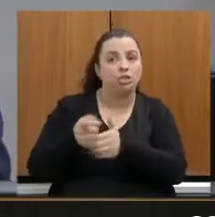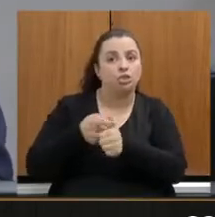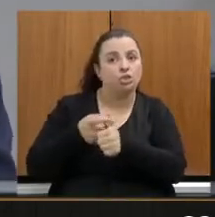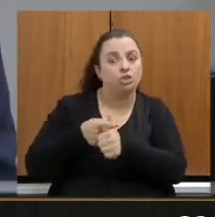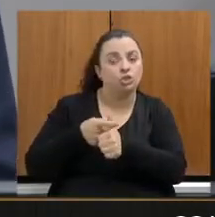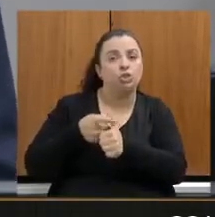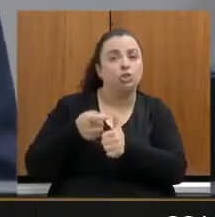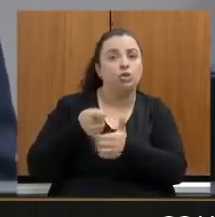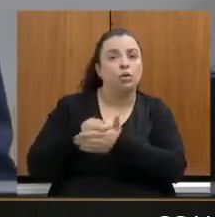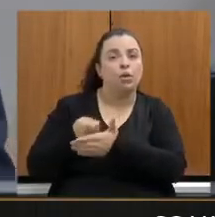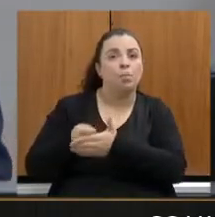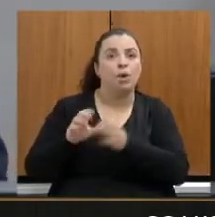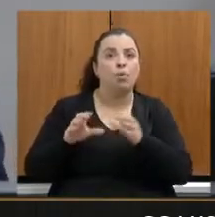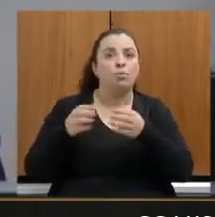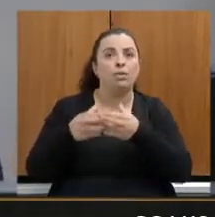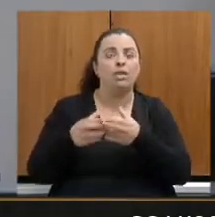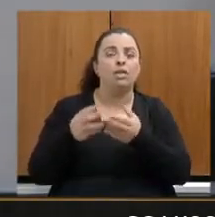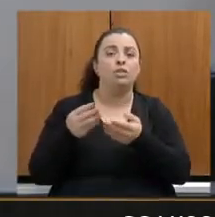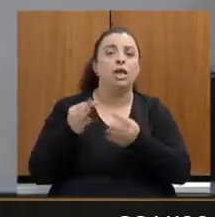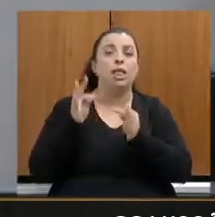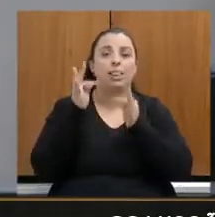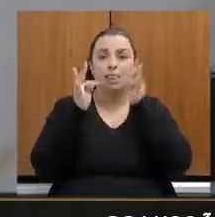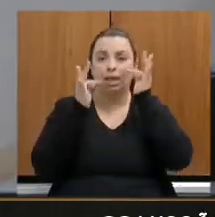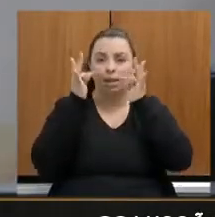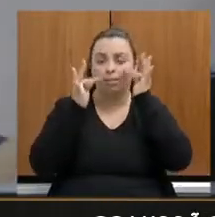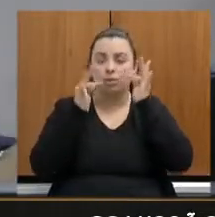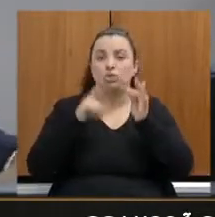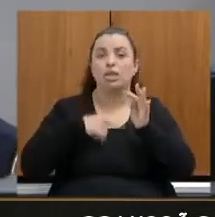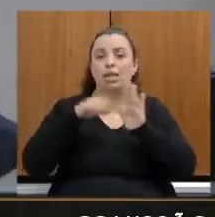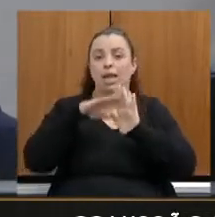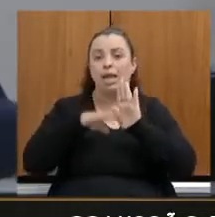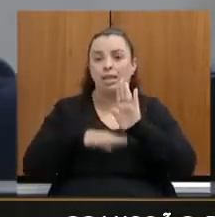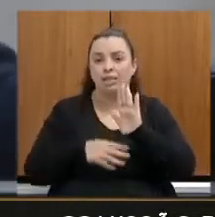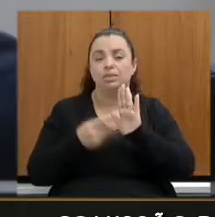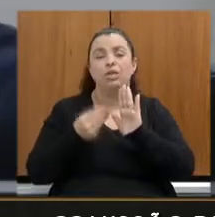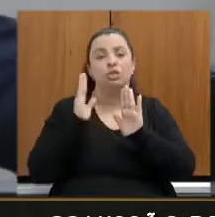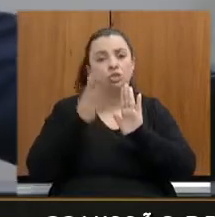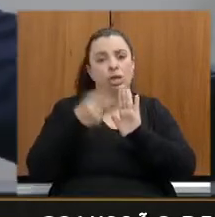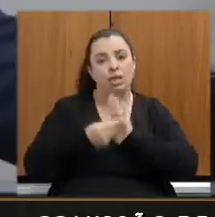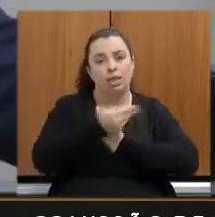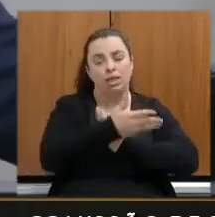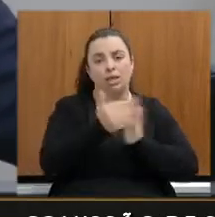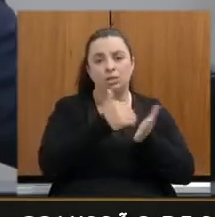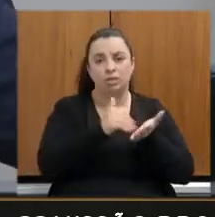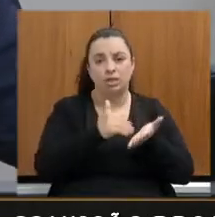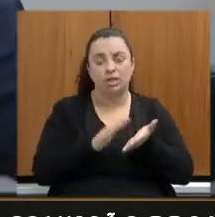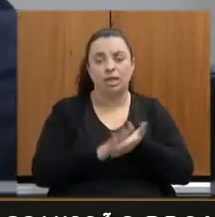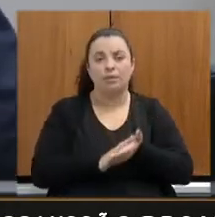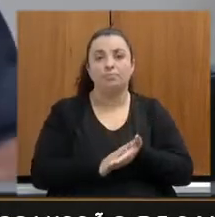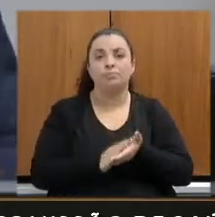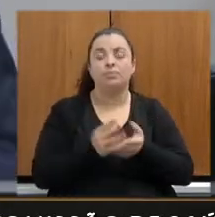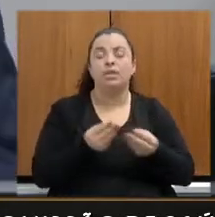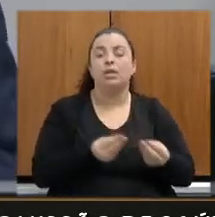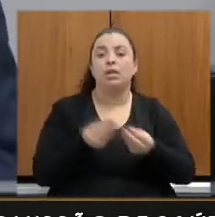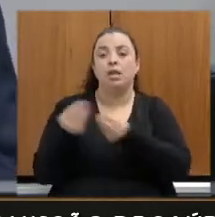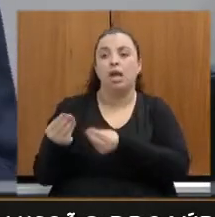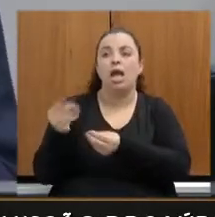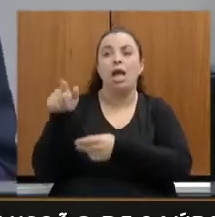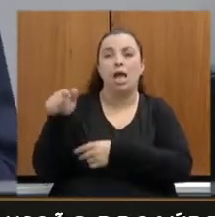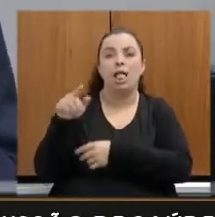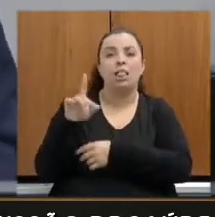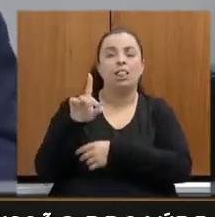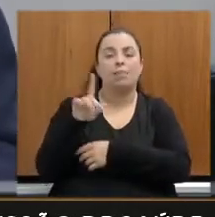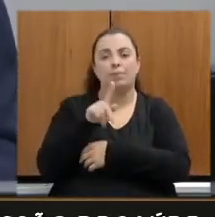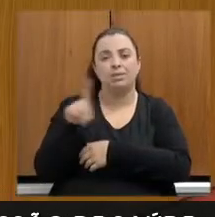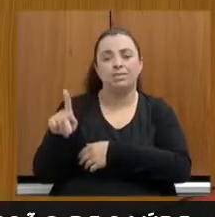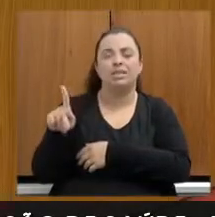constância na lista em anexo e que já está nas mãos do secretário eu passo o requerimento a acidentada deputada